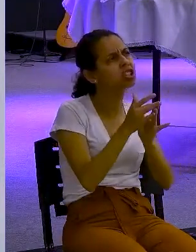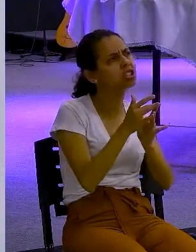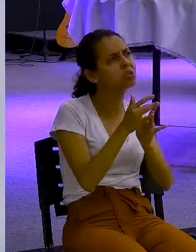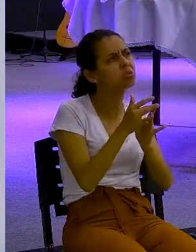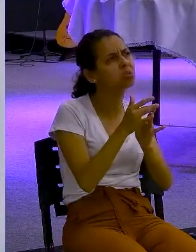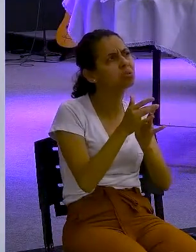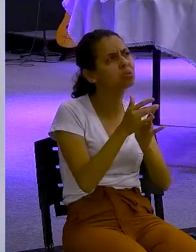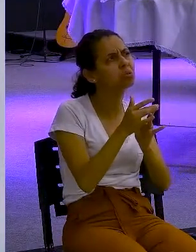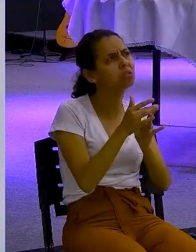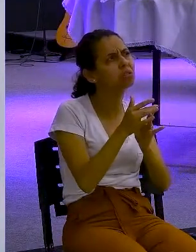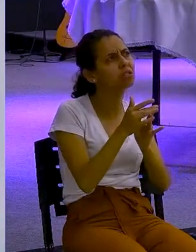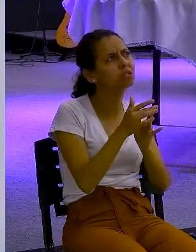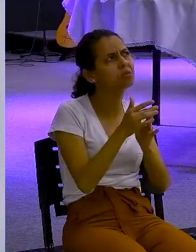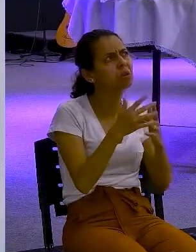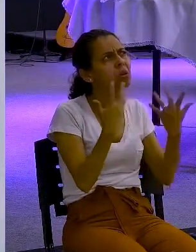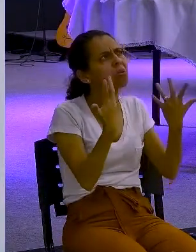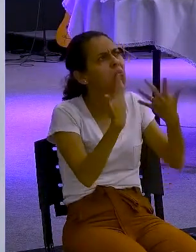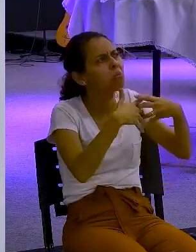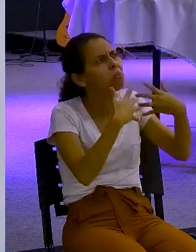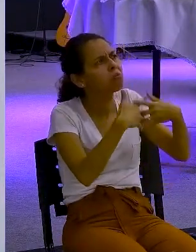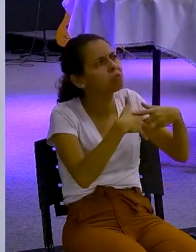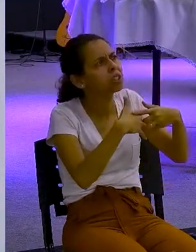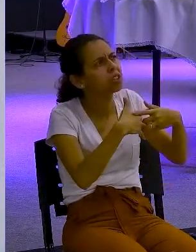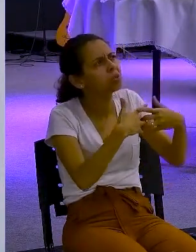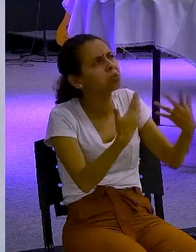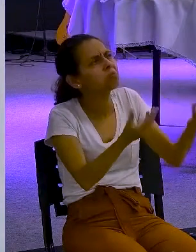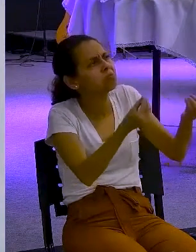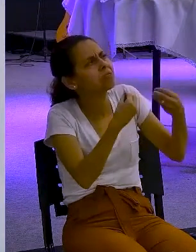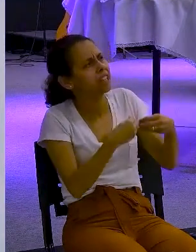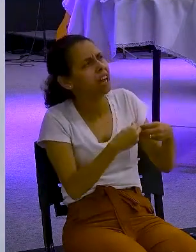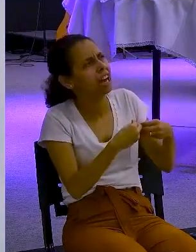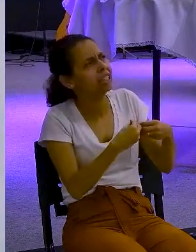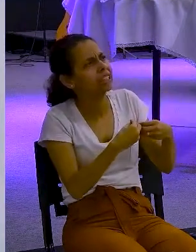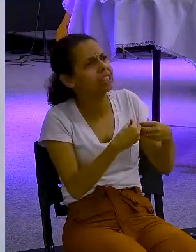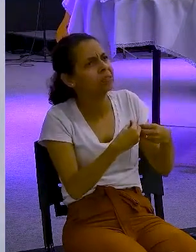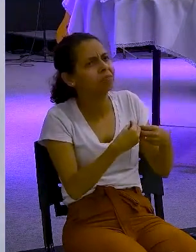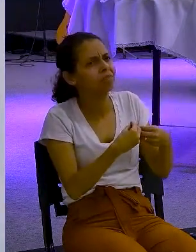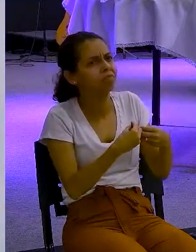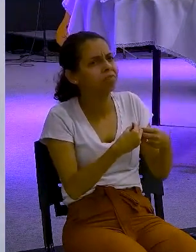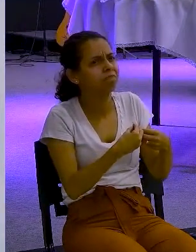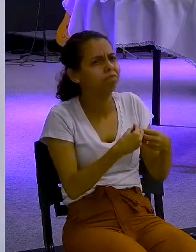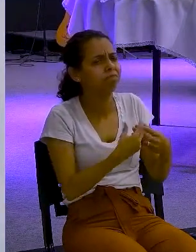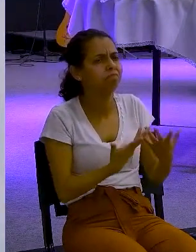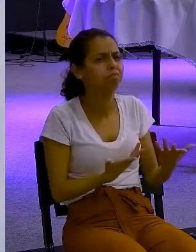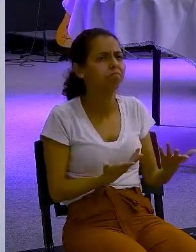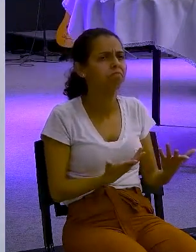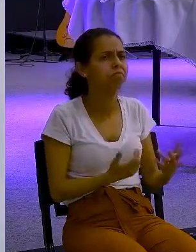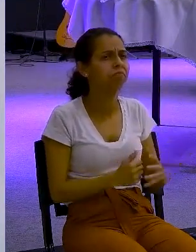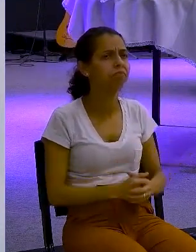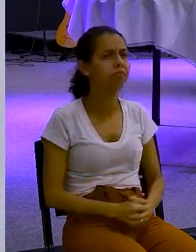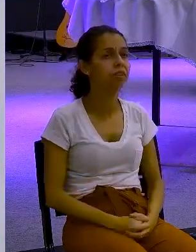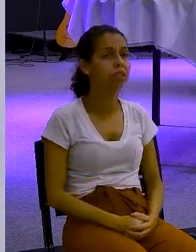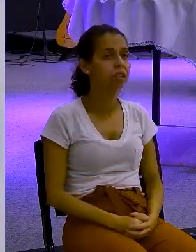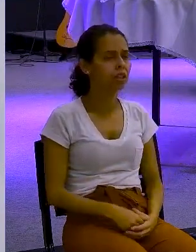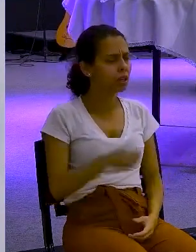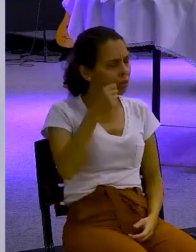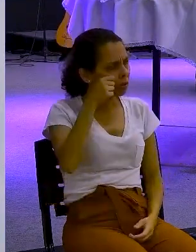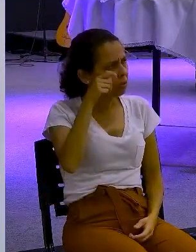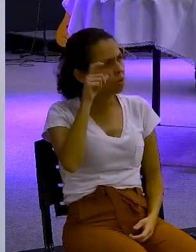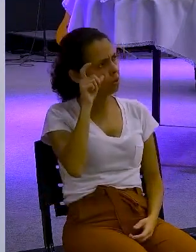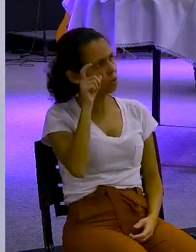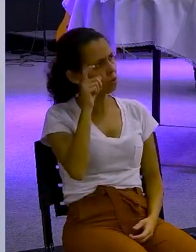associada a algum tipo de conflito, confusão, guerra, ódio entre os homens? E é curioso que este